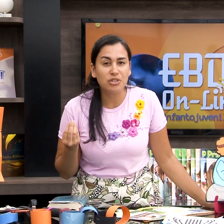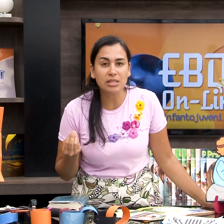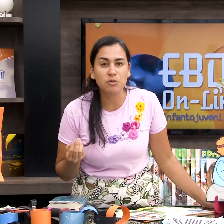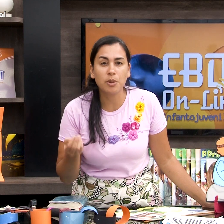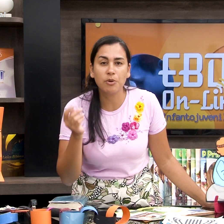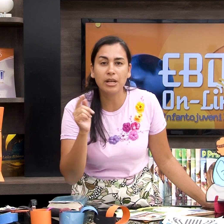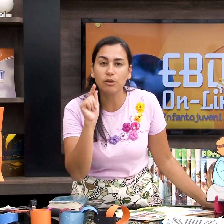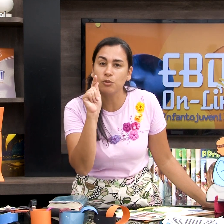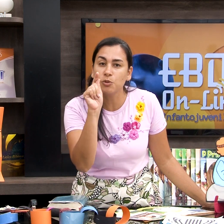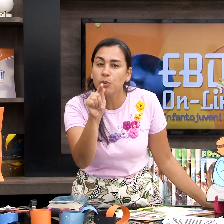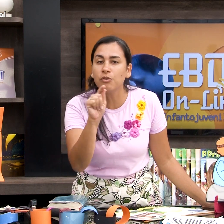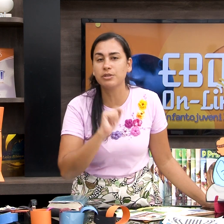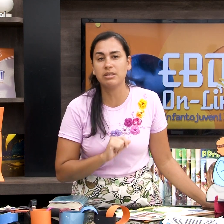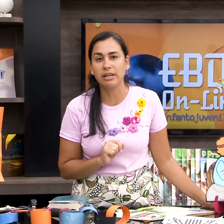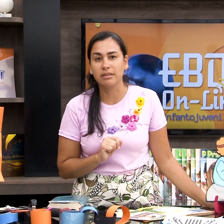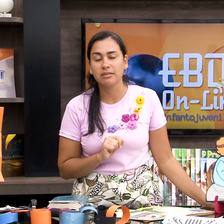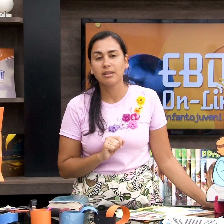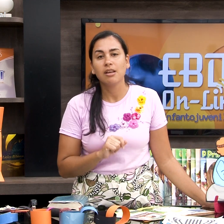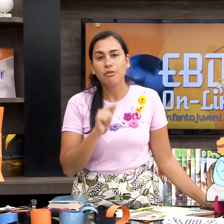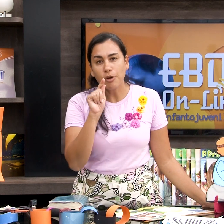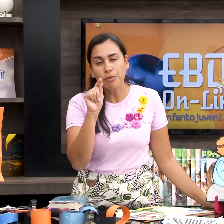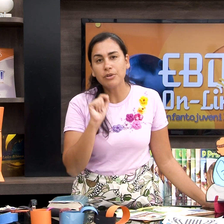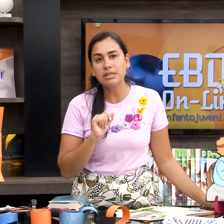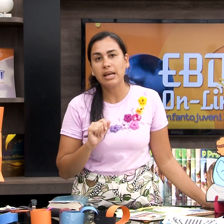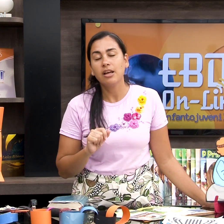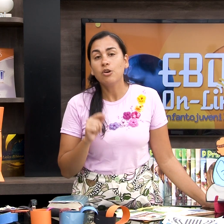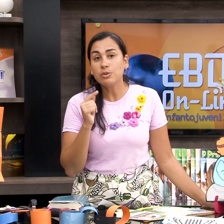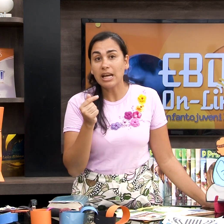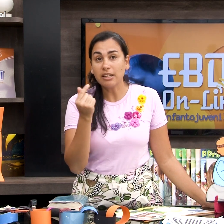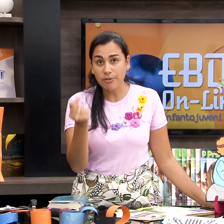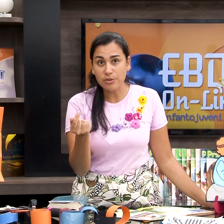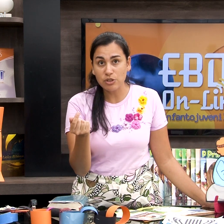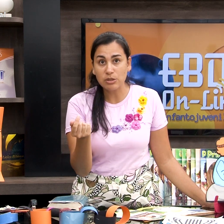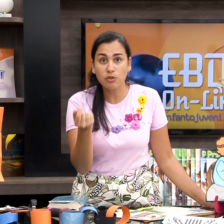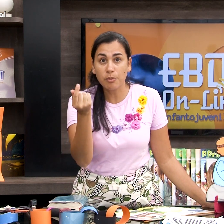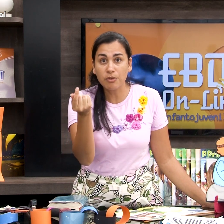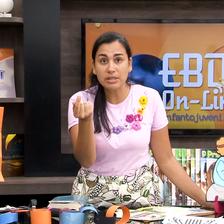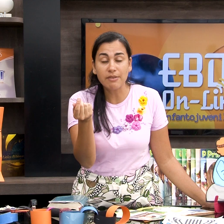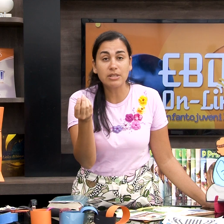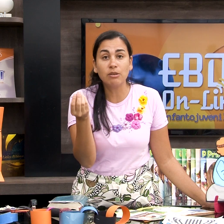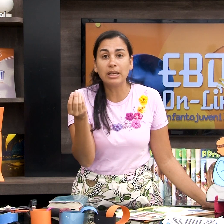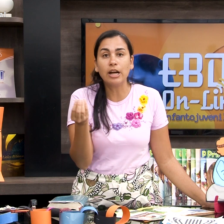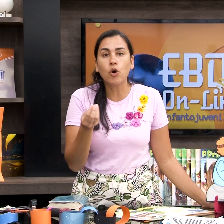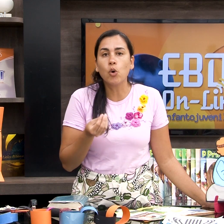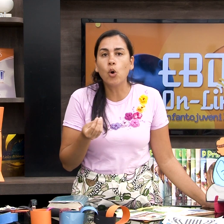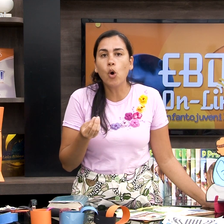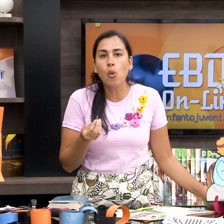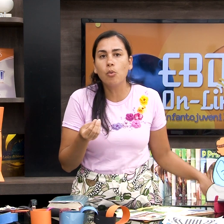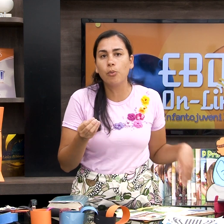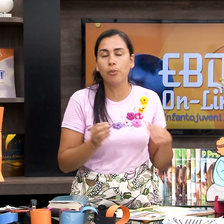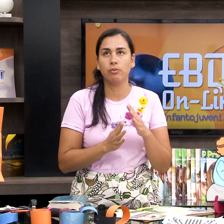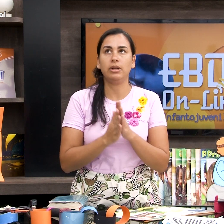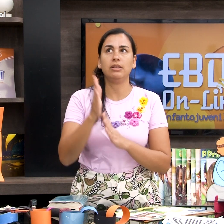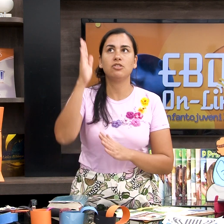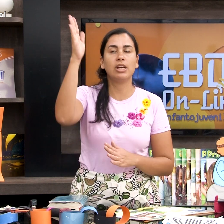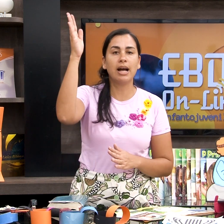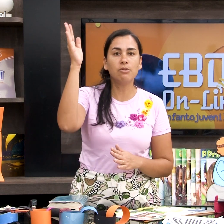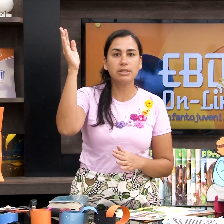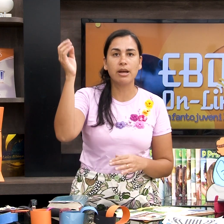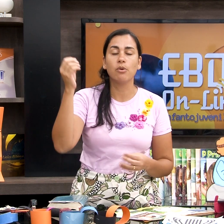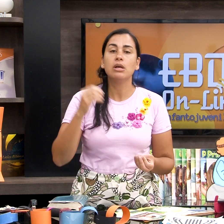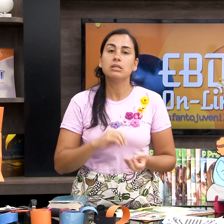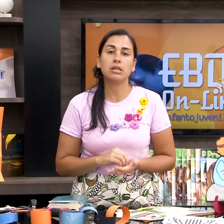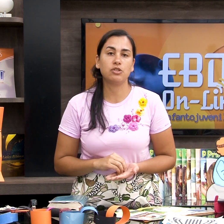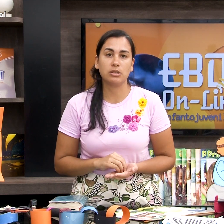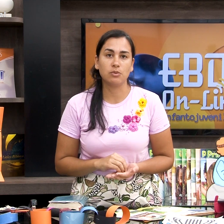mandou Jesus para morrer na cruz por você? Foi por você. O sacrifício de Jesus foi por você. Você não teria como chegar